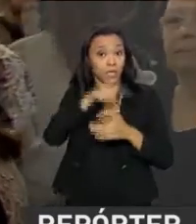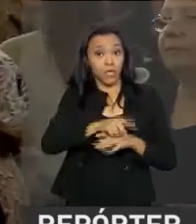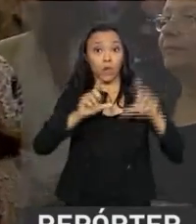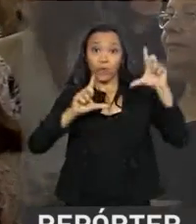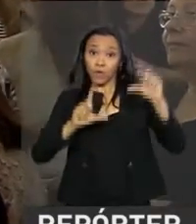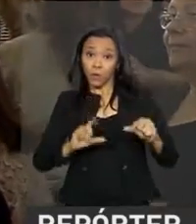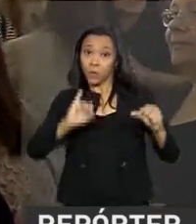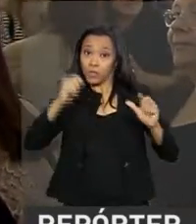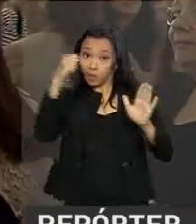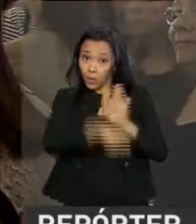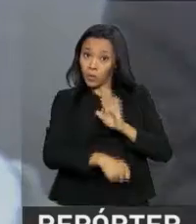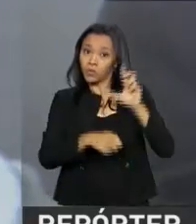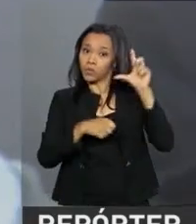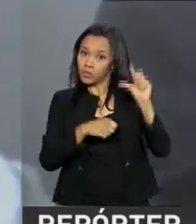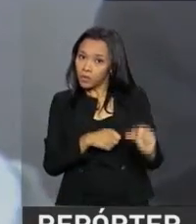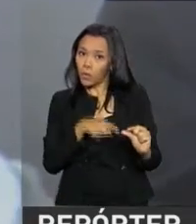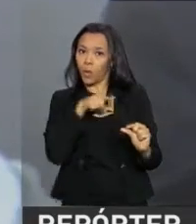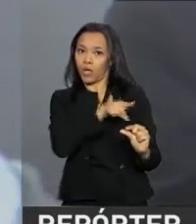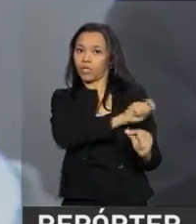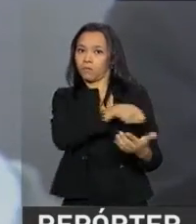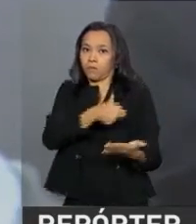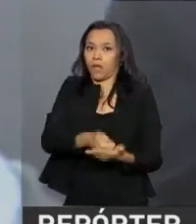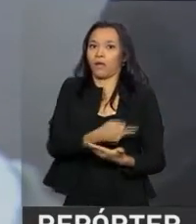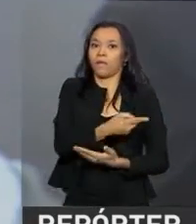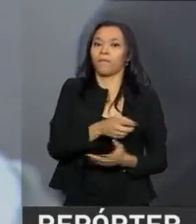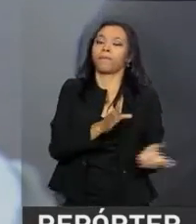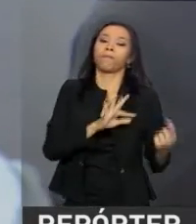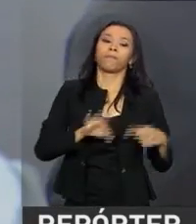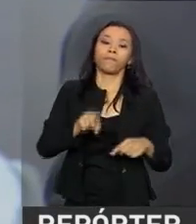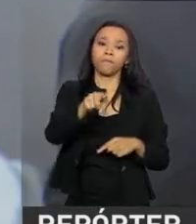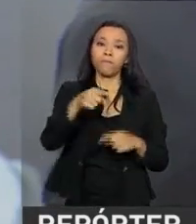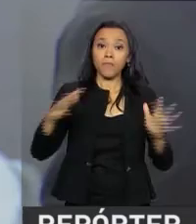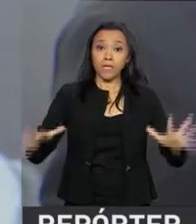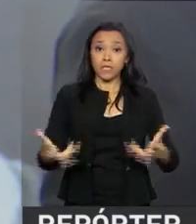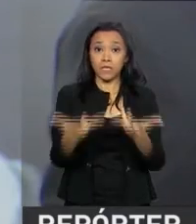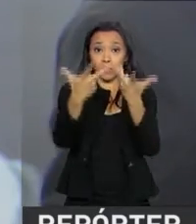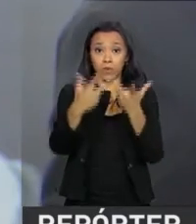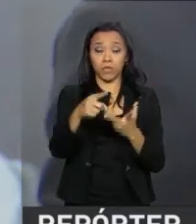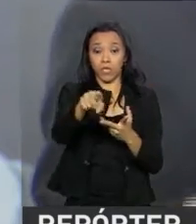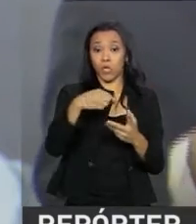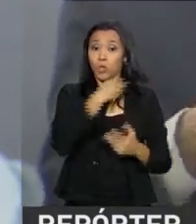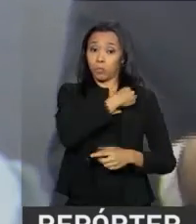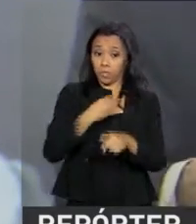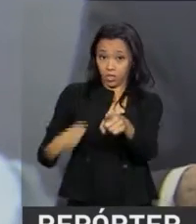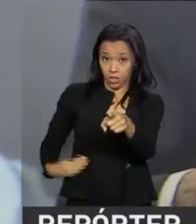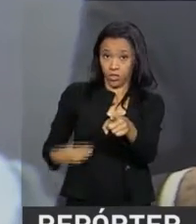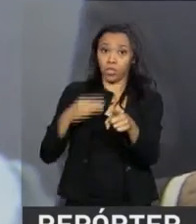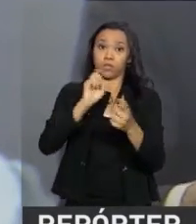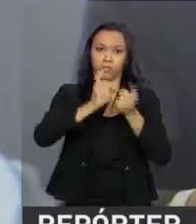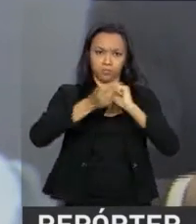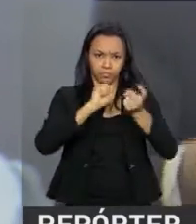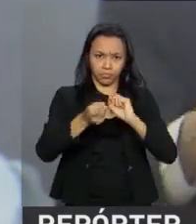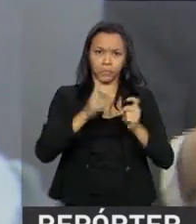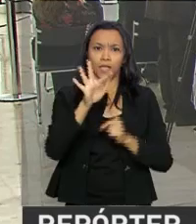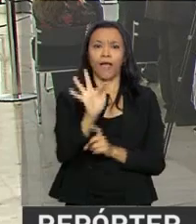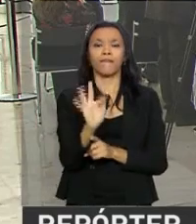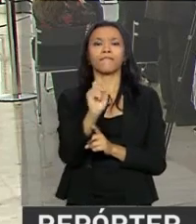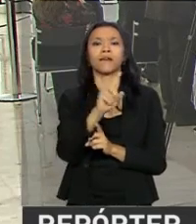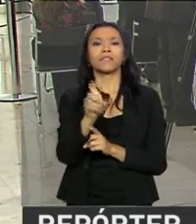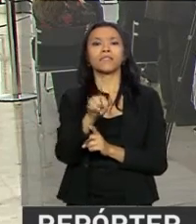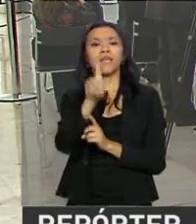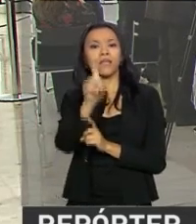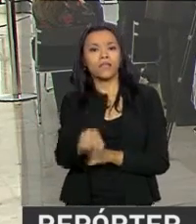dele seja menor. Durante a cerimônia de sanção das leis, o ministro da Fazenda destacou o papel dos microempreendedores